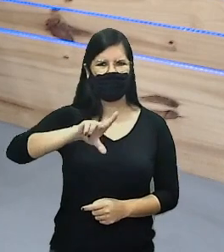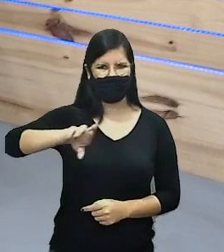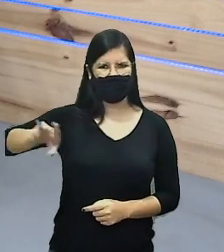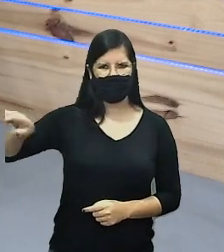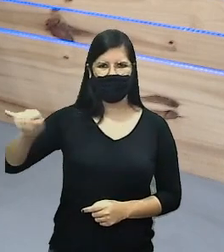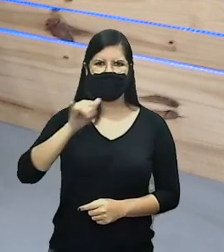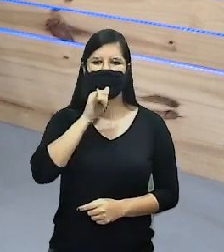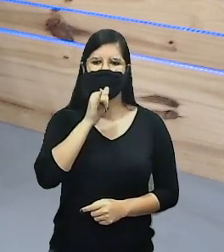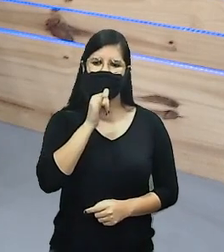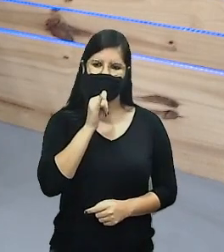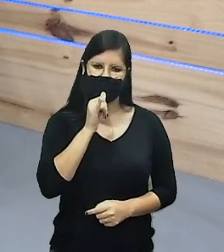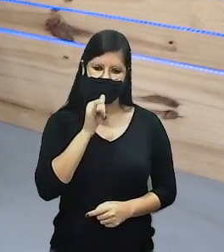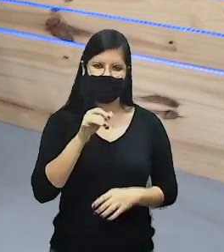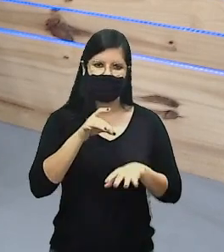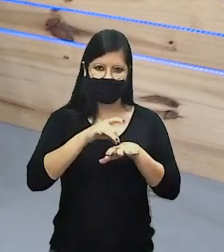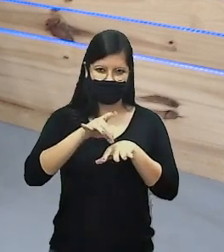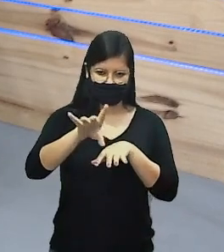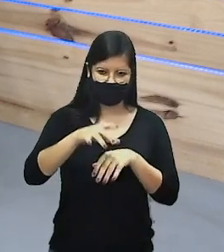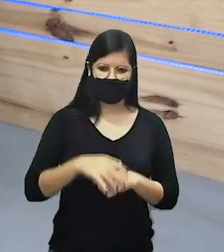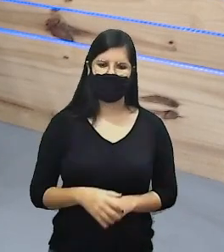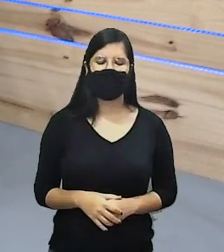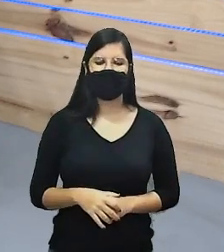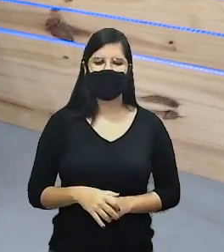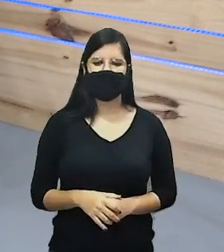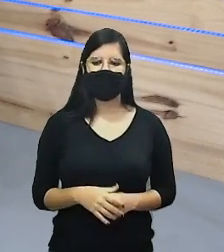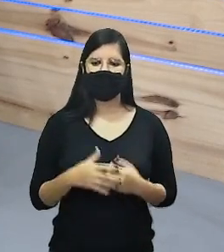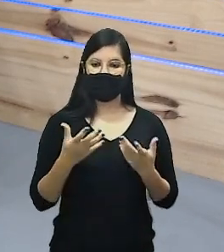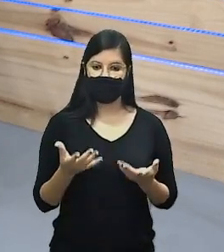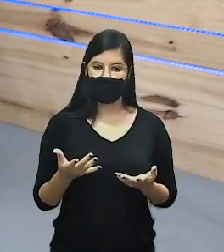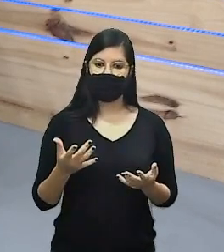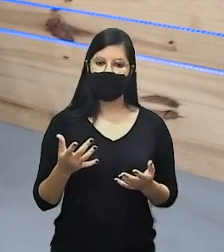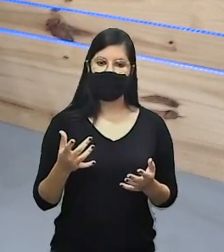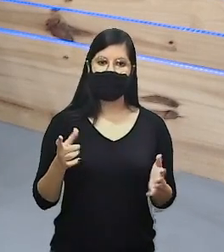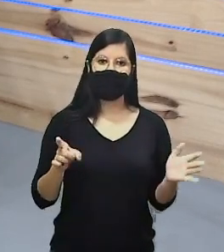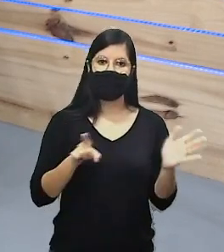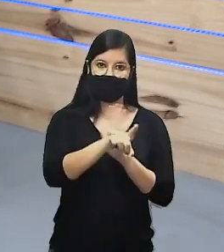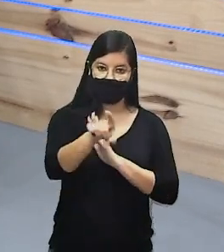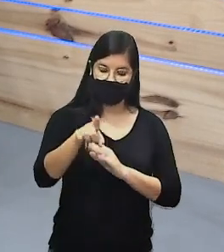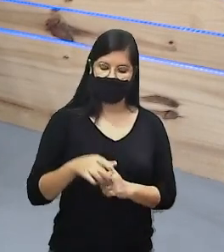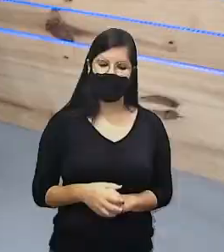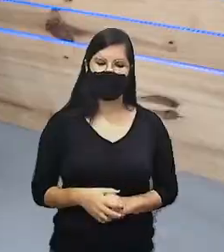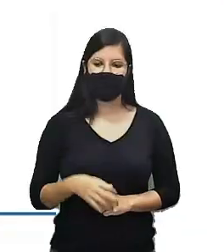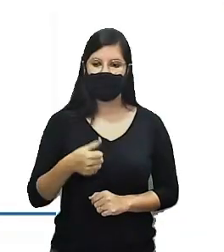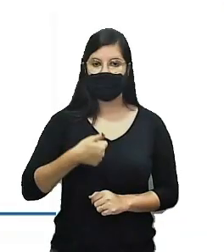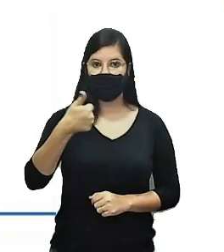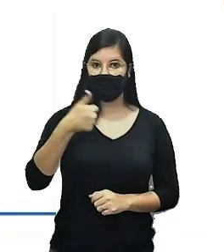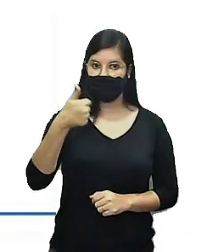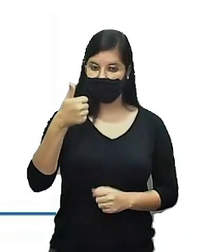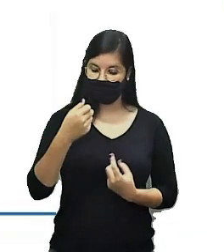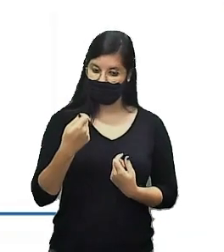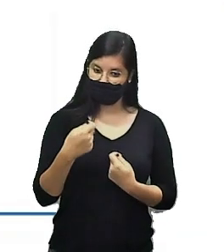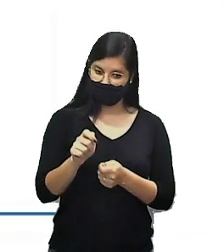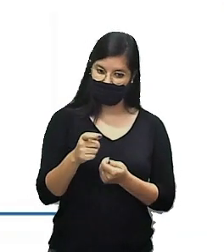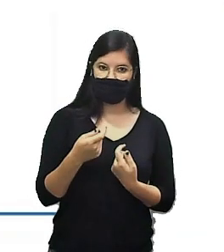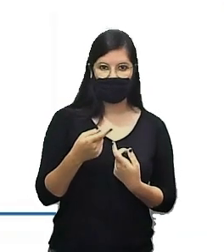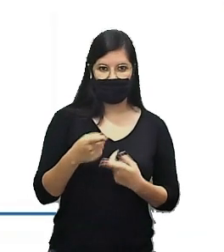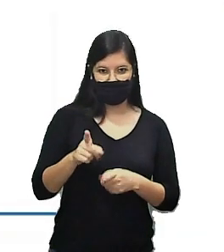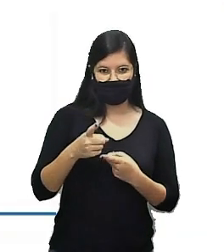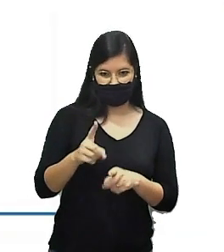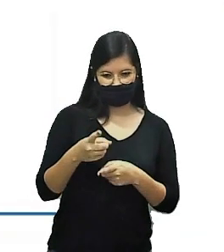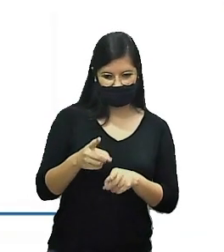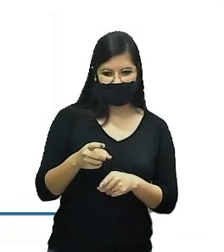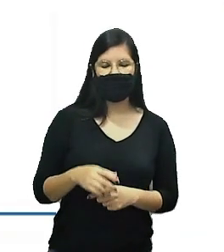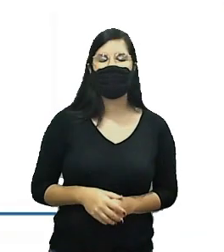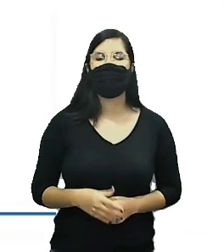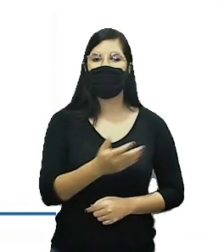que talvez você vá citar ainda, né? E aí, Sônia, vem a primeira provocação, né? Vem a Exato. nossa primeira provocação para